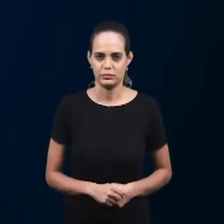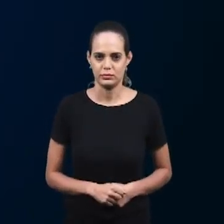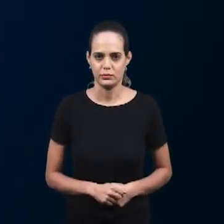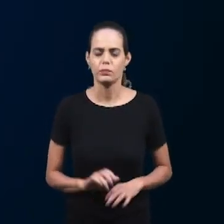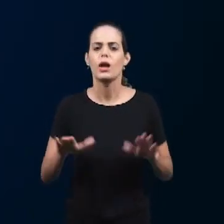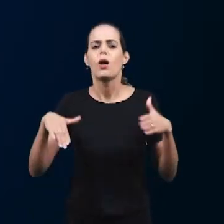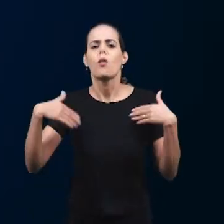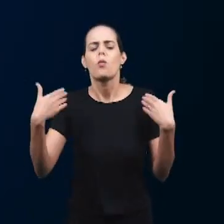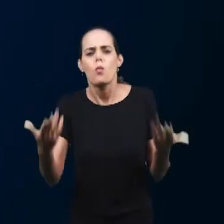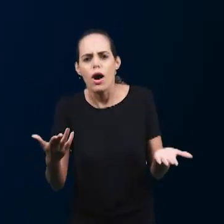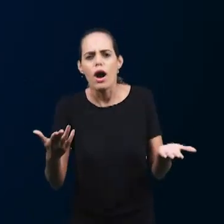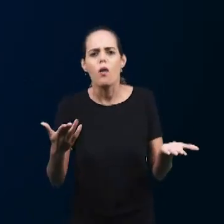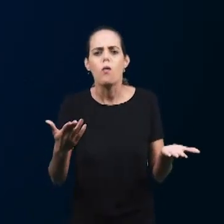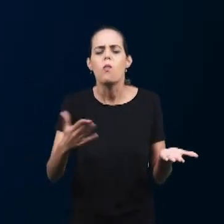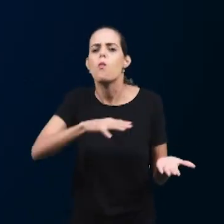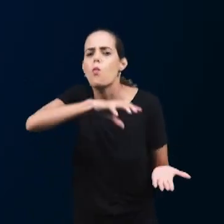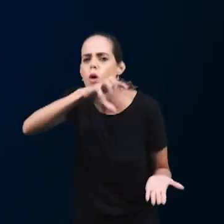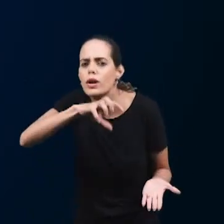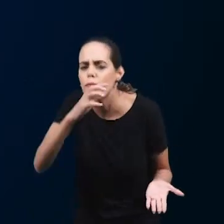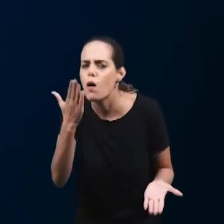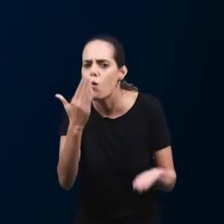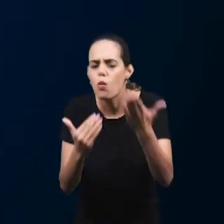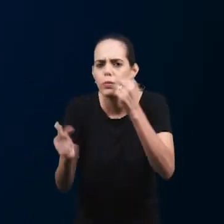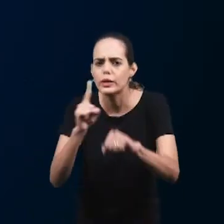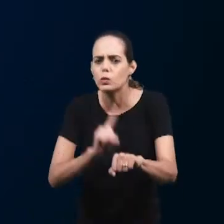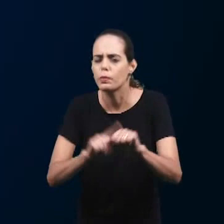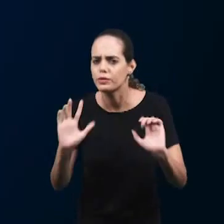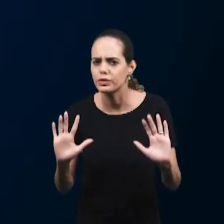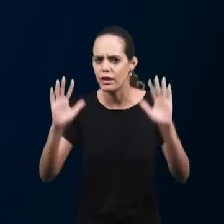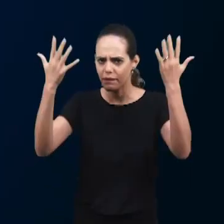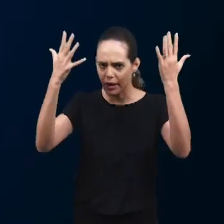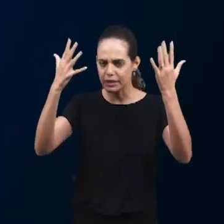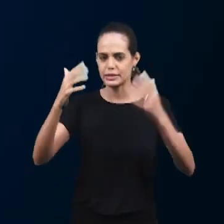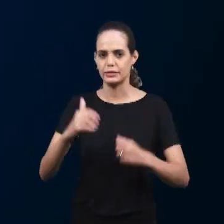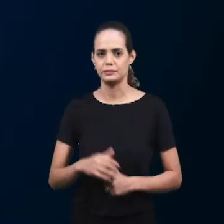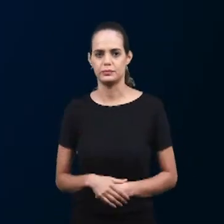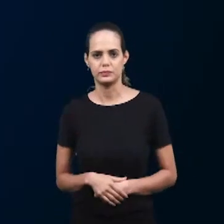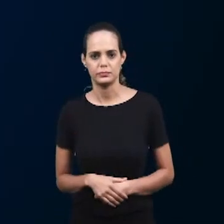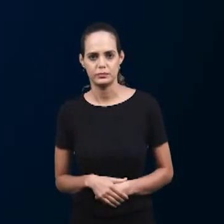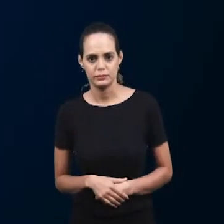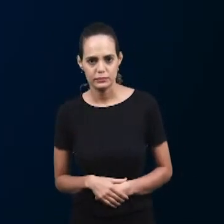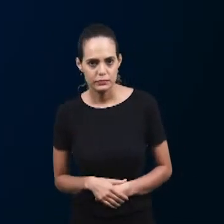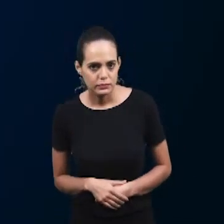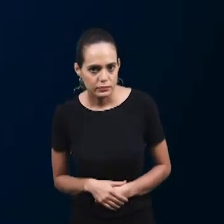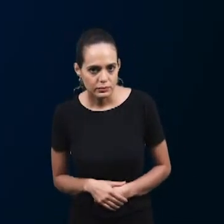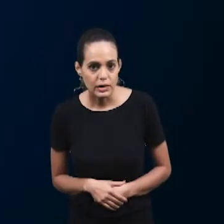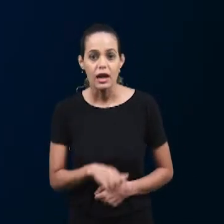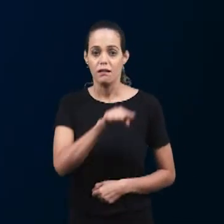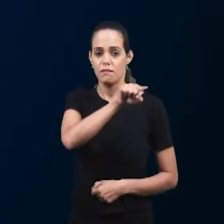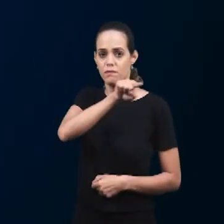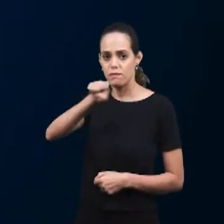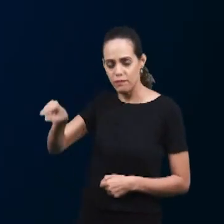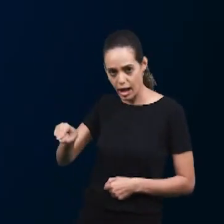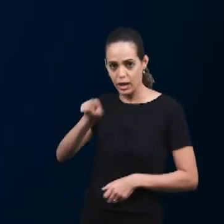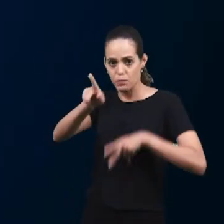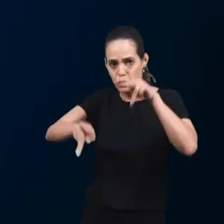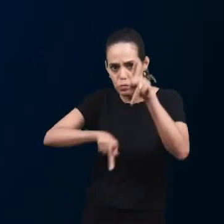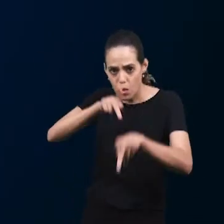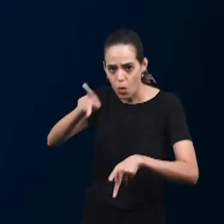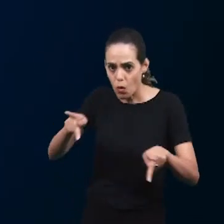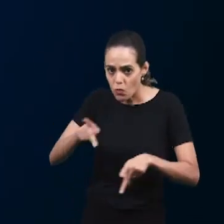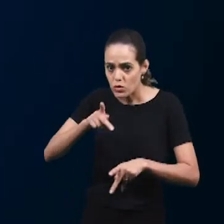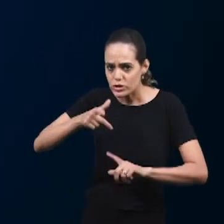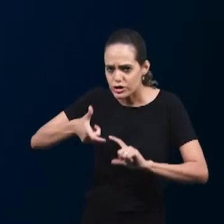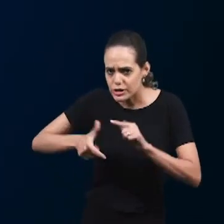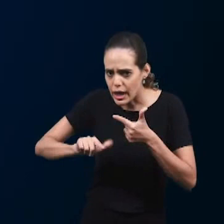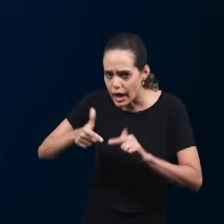no verso 21, qual era o animal que servia de alimento para aquela festa? Falai a toda a consagração